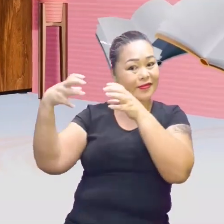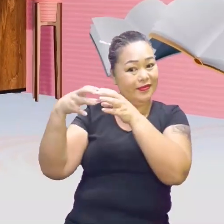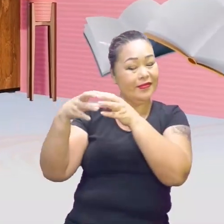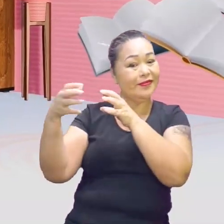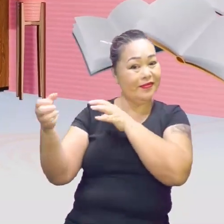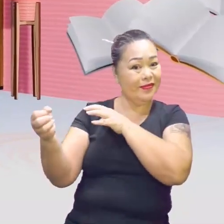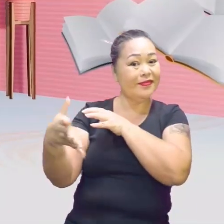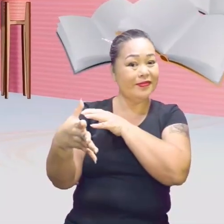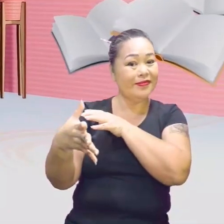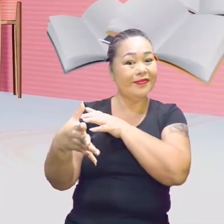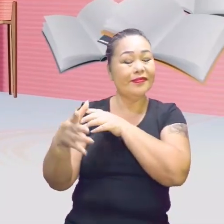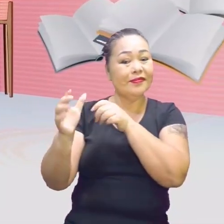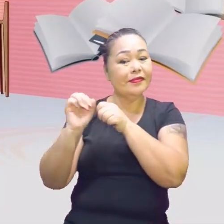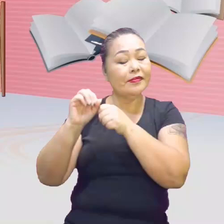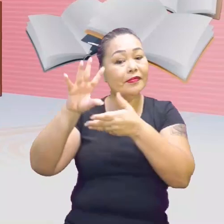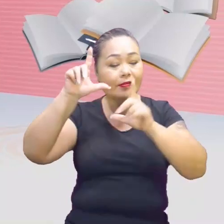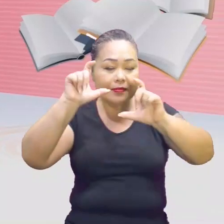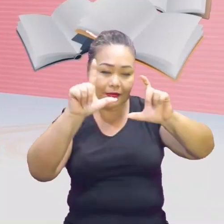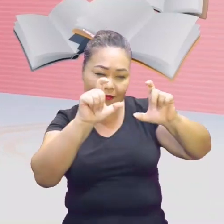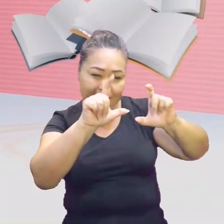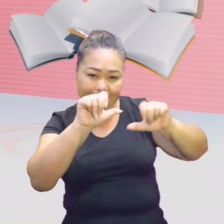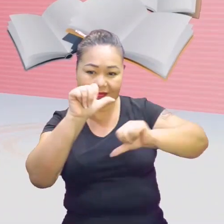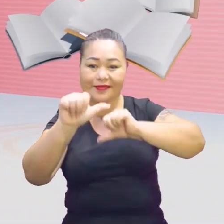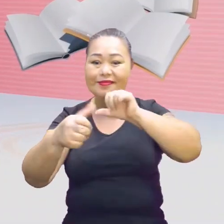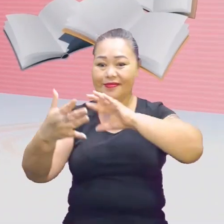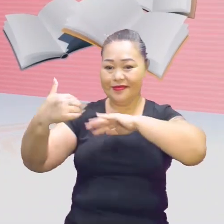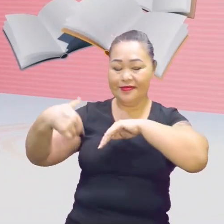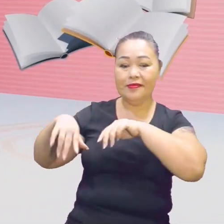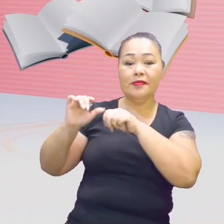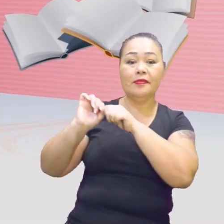né? Exatamente, pode mudar o cenário, tá bom?